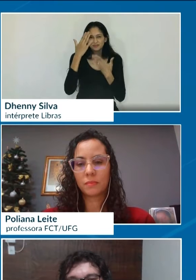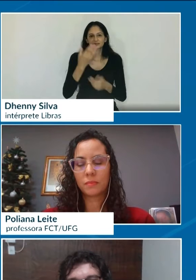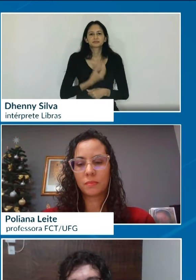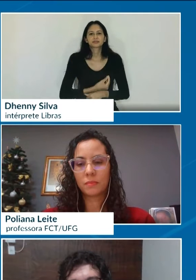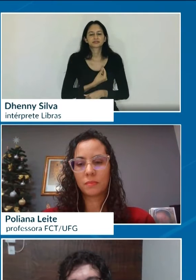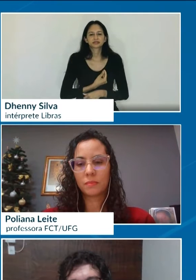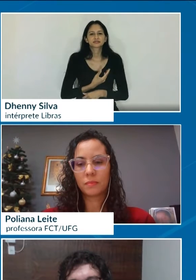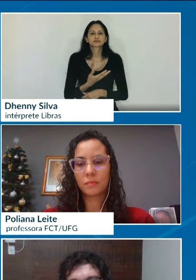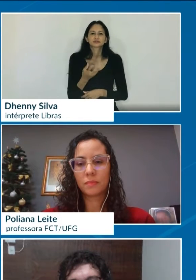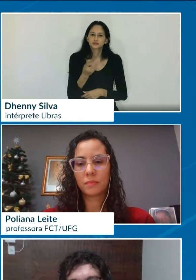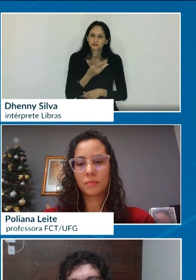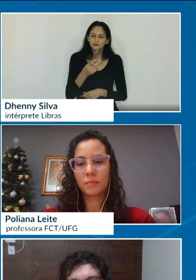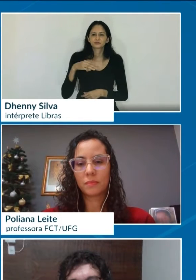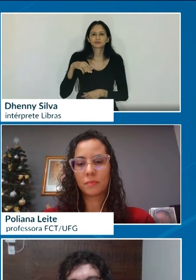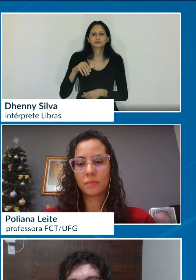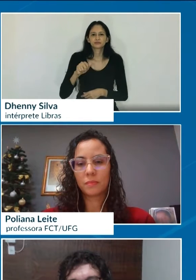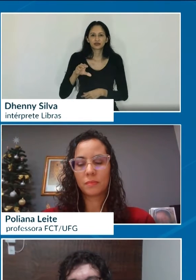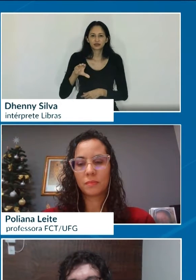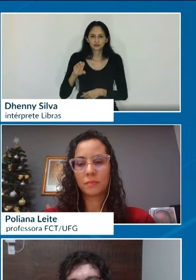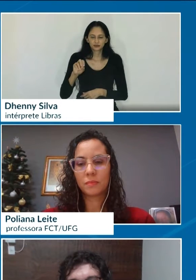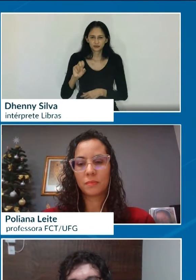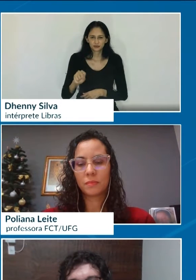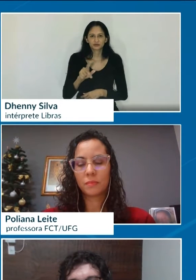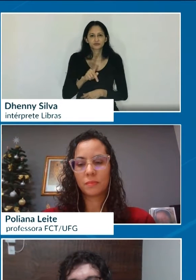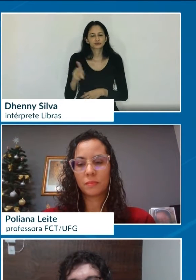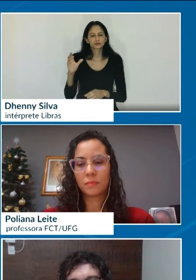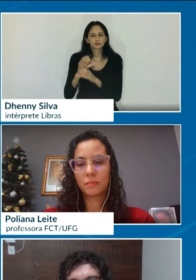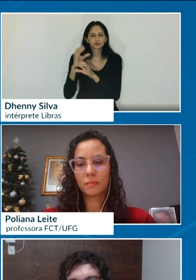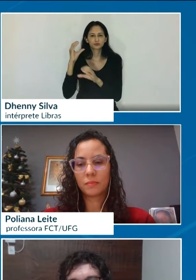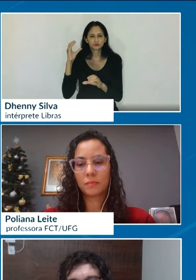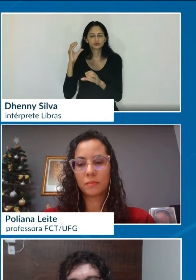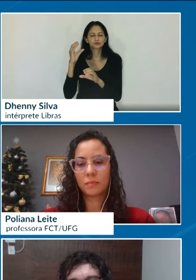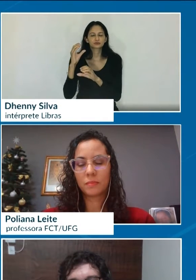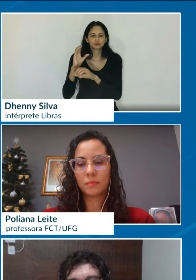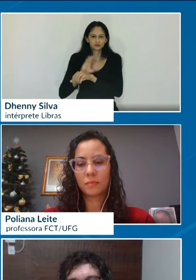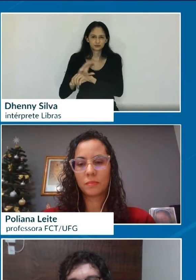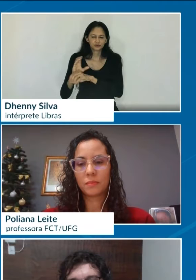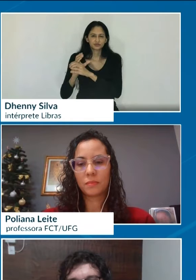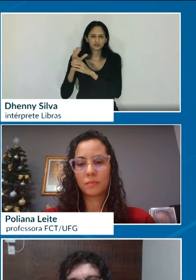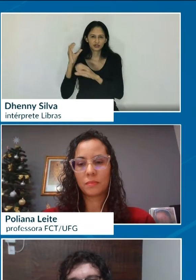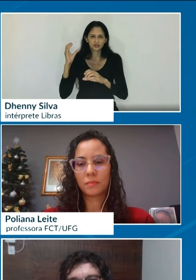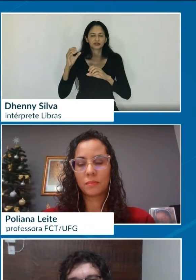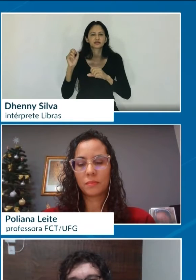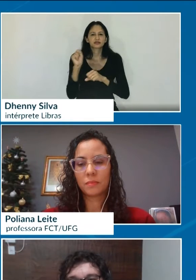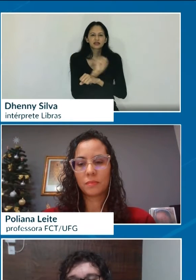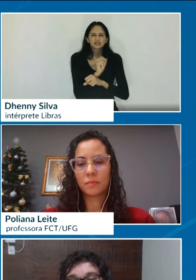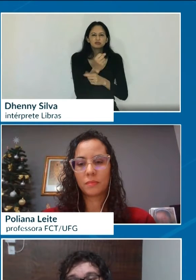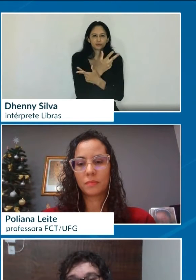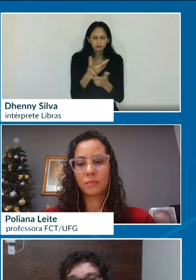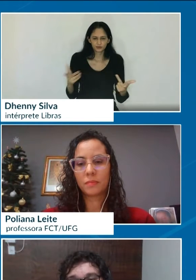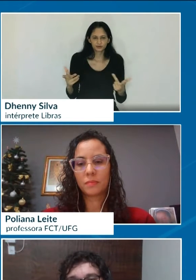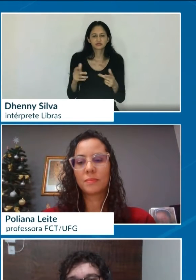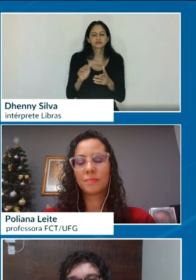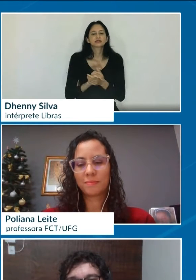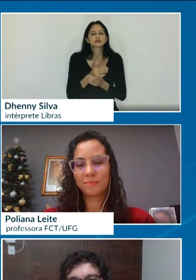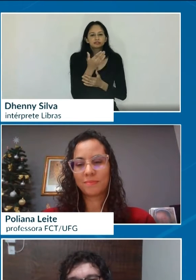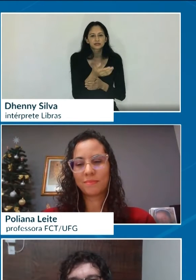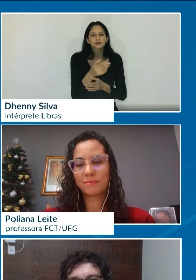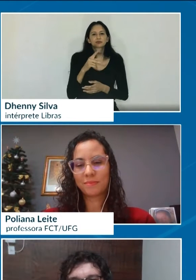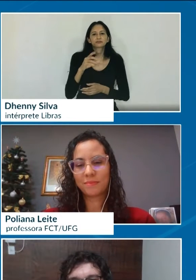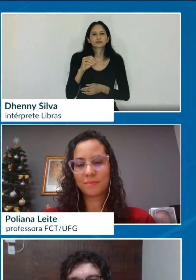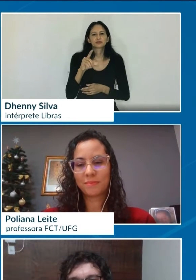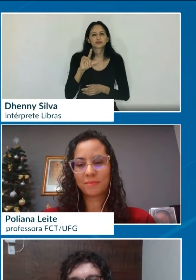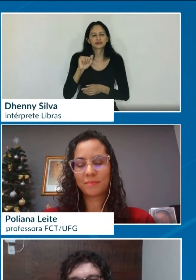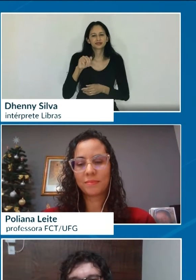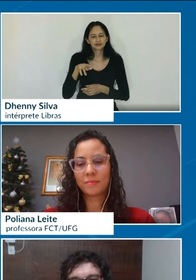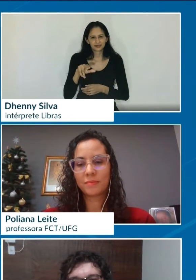participação no Mundo UFG, professor do curso de Engenharia de Transporte e doutor em Informática. Você também, Poliana, muito obrigado,